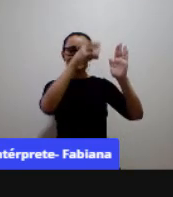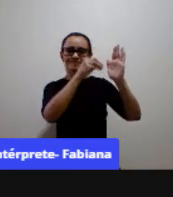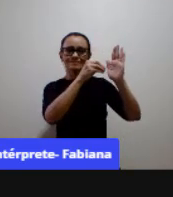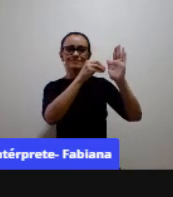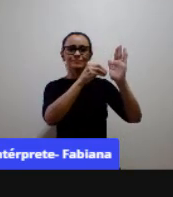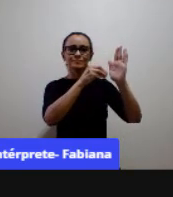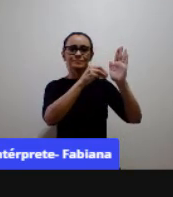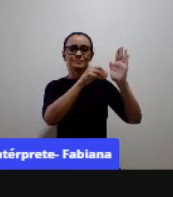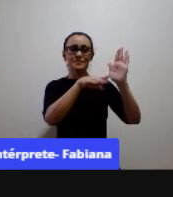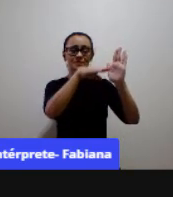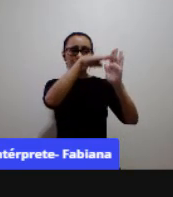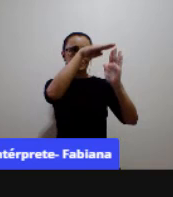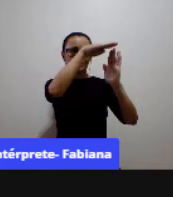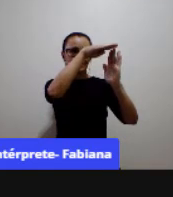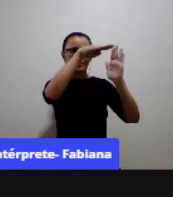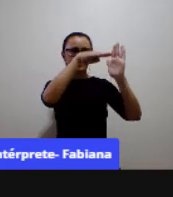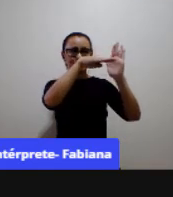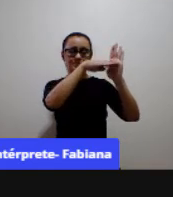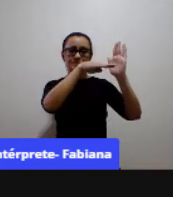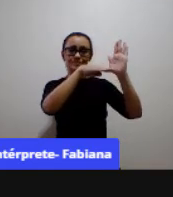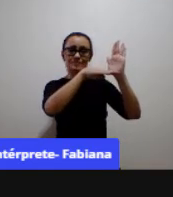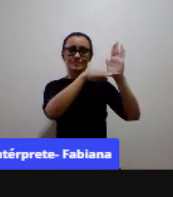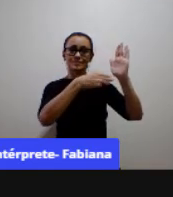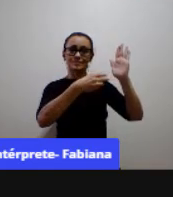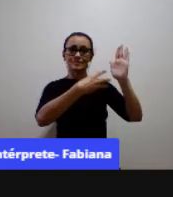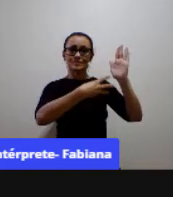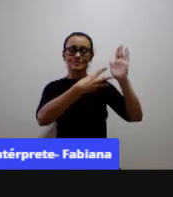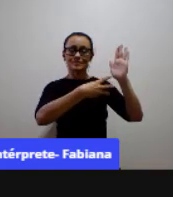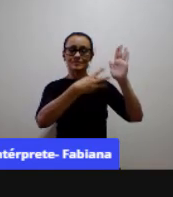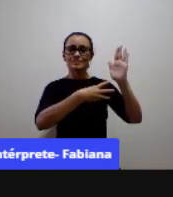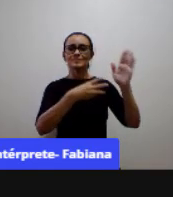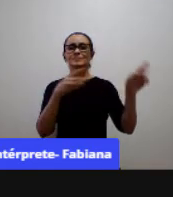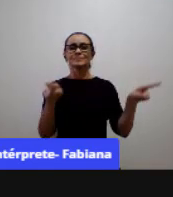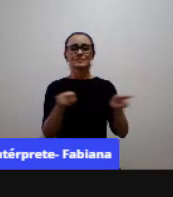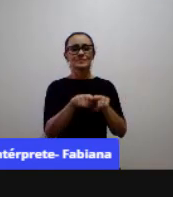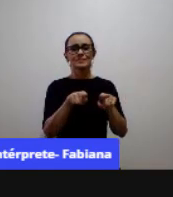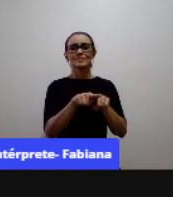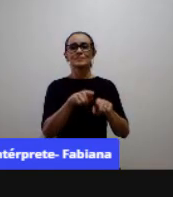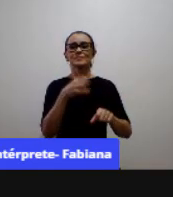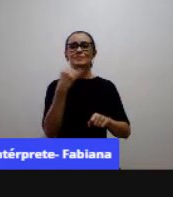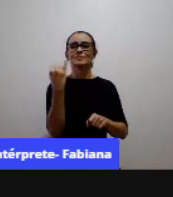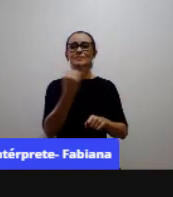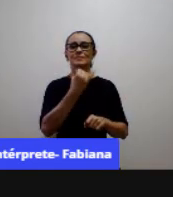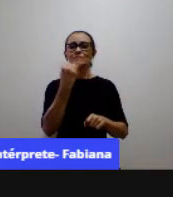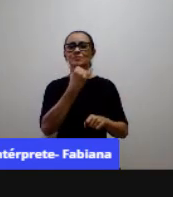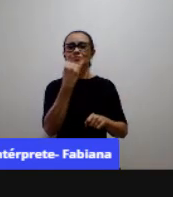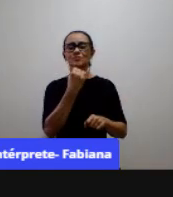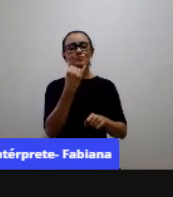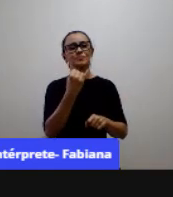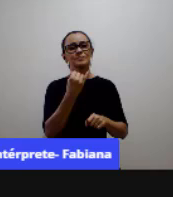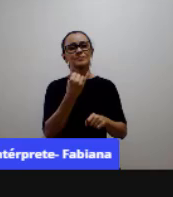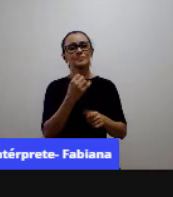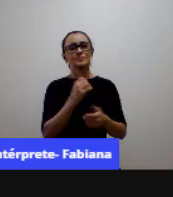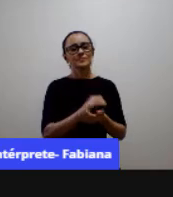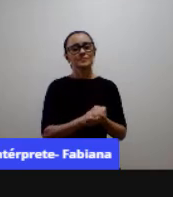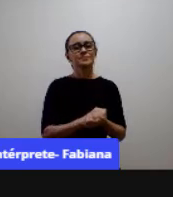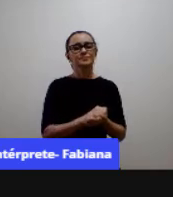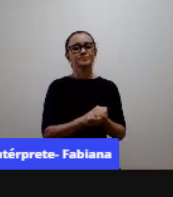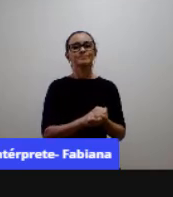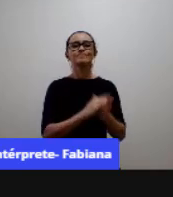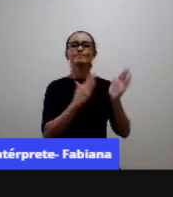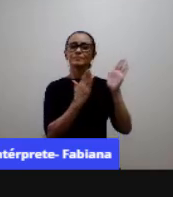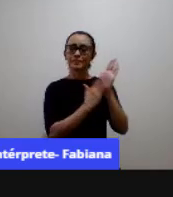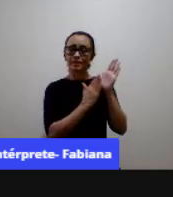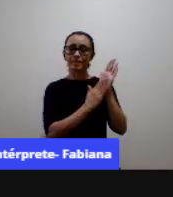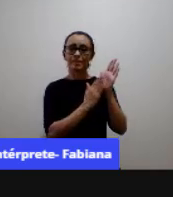3, que é também importantíssimo, ocorre a intervenção e, a partir dos objetivos propostos